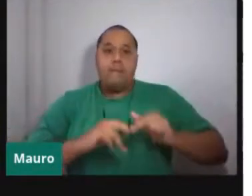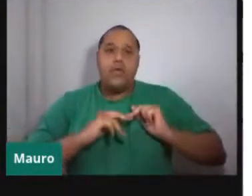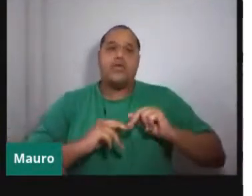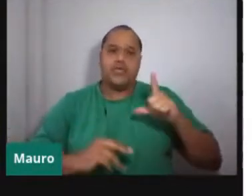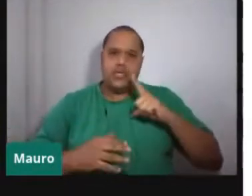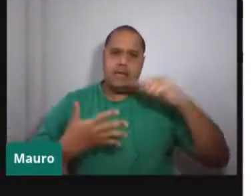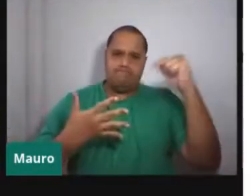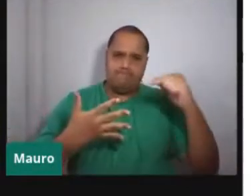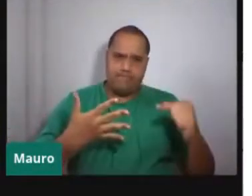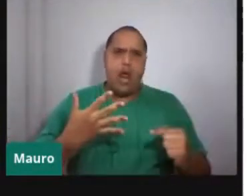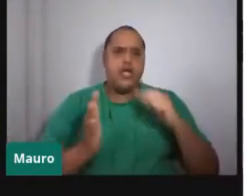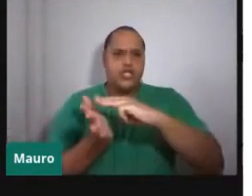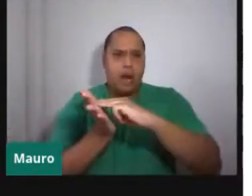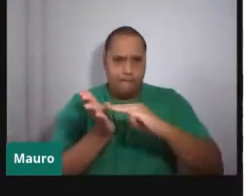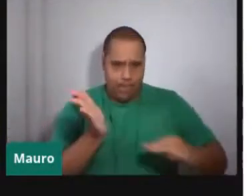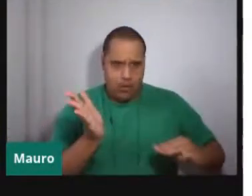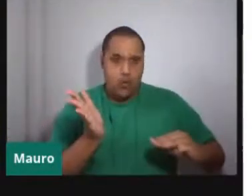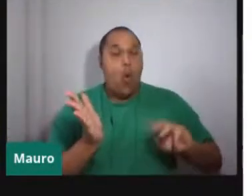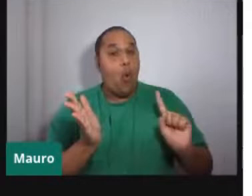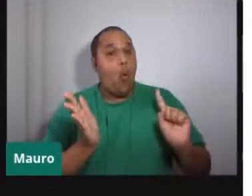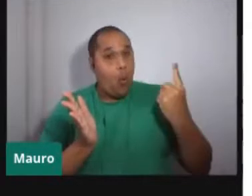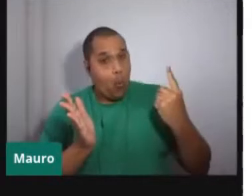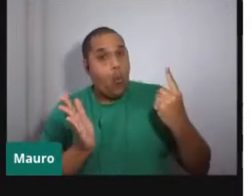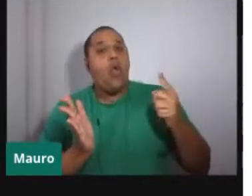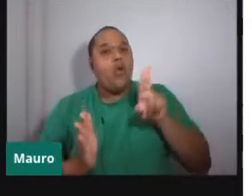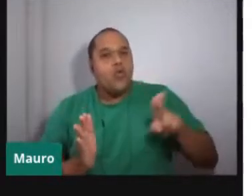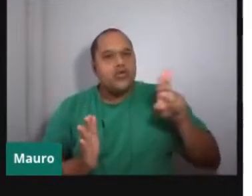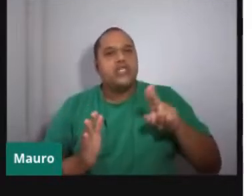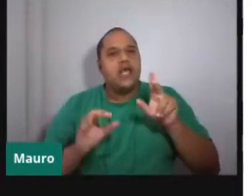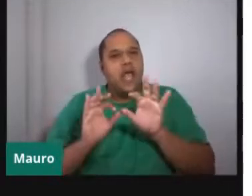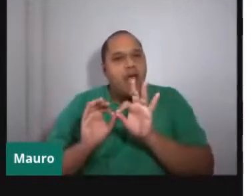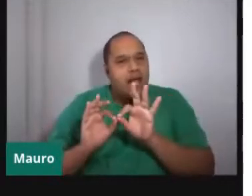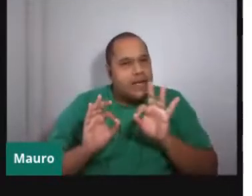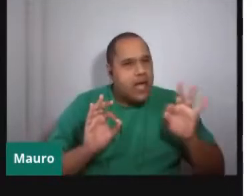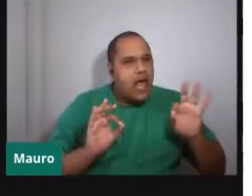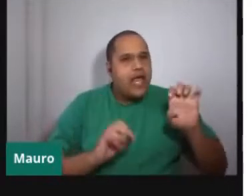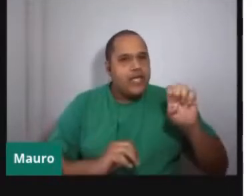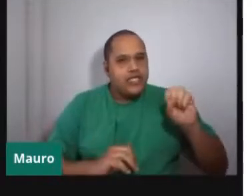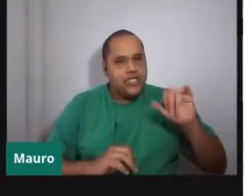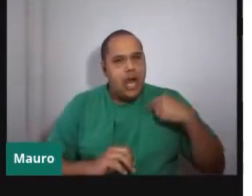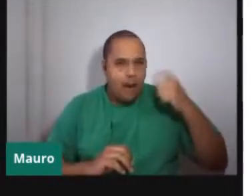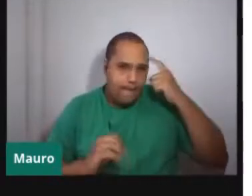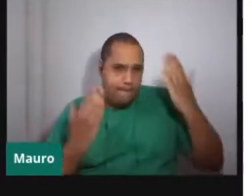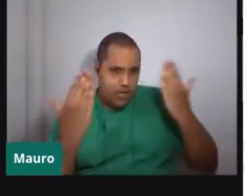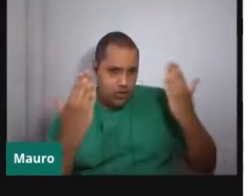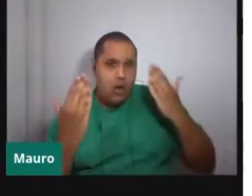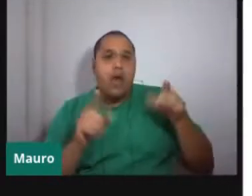diversas metodologias, uma delas é o uso de escalas psicométricas, a gente também mede